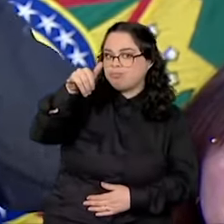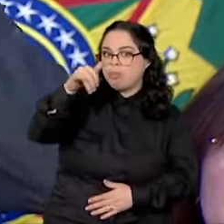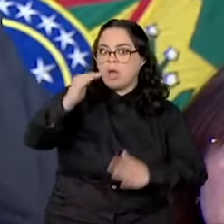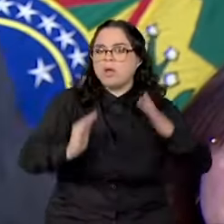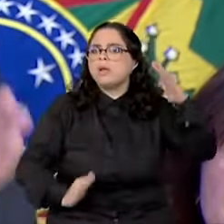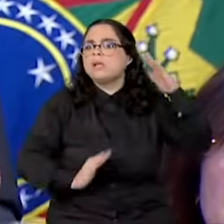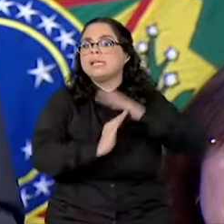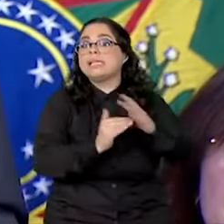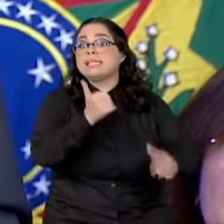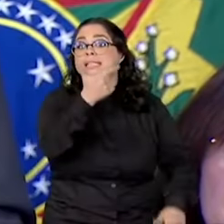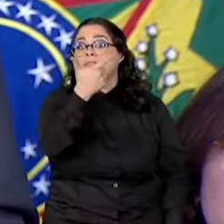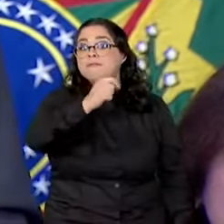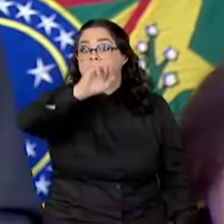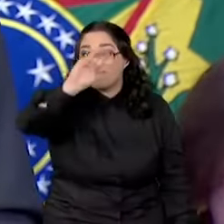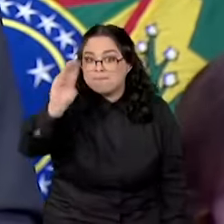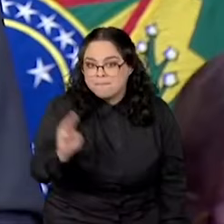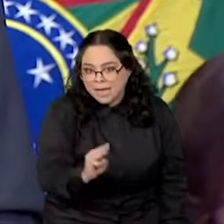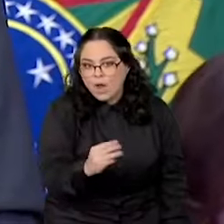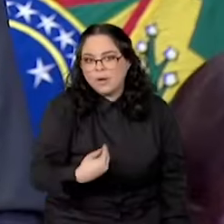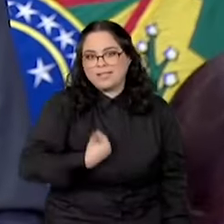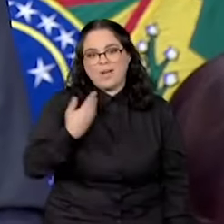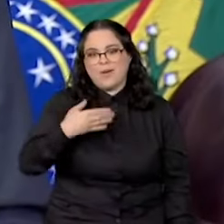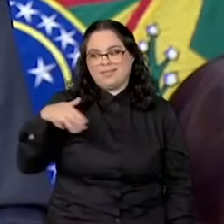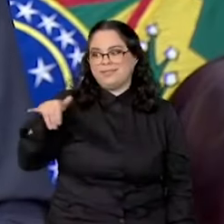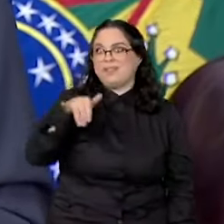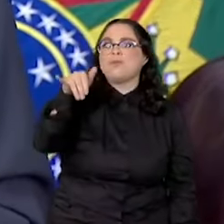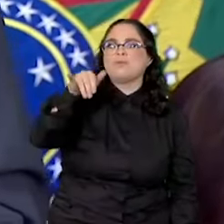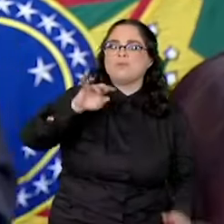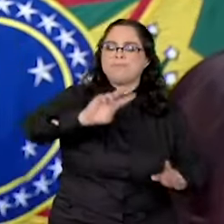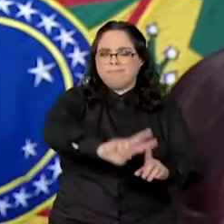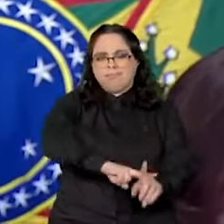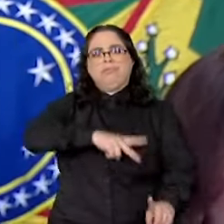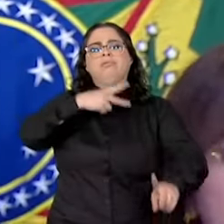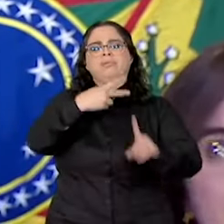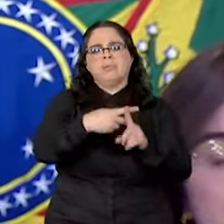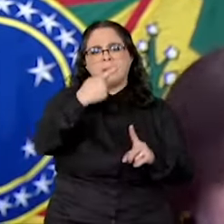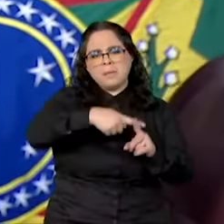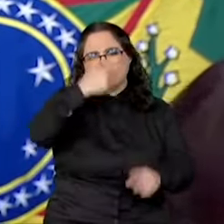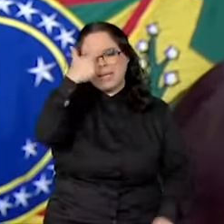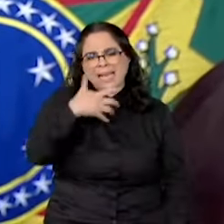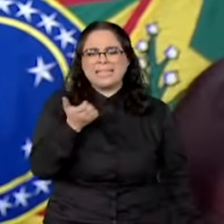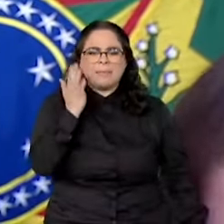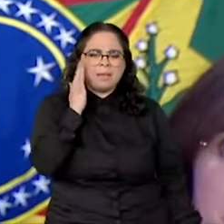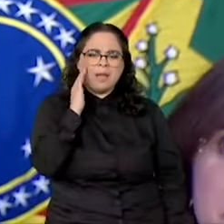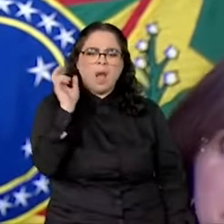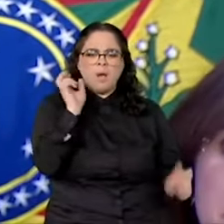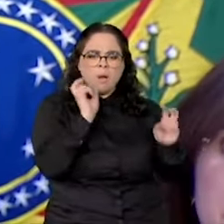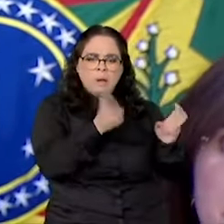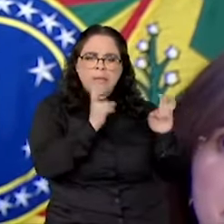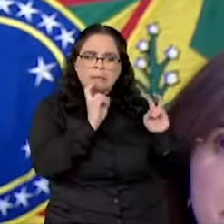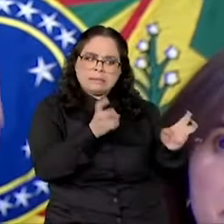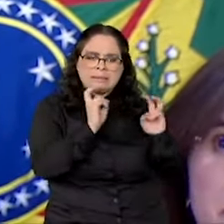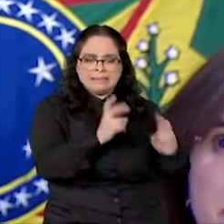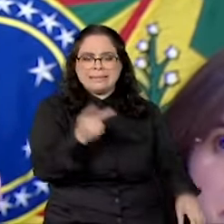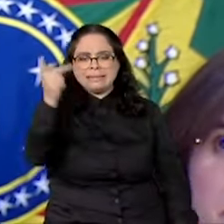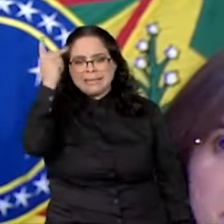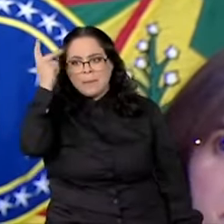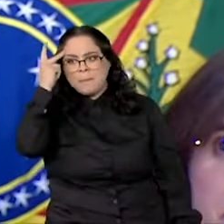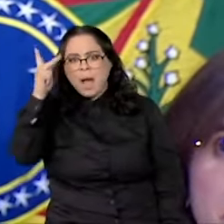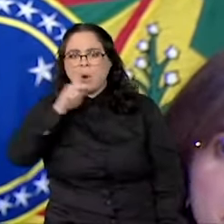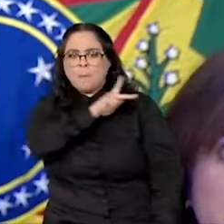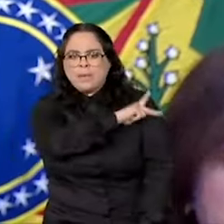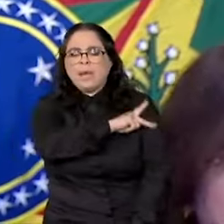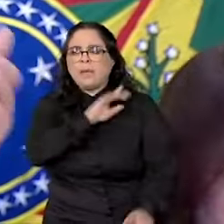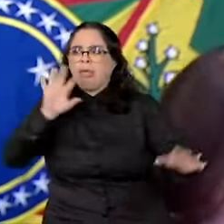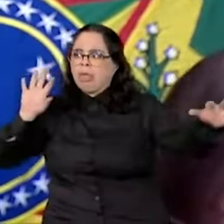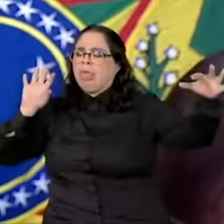120 milhões de pessoas viajando de avião. Porque ninguém quer saber de viajar de busão, e sair de São Paulo para o Piauí de